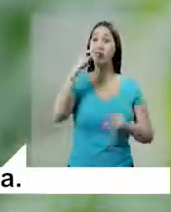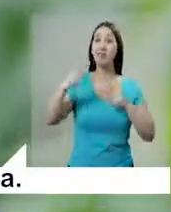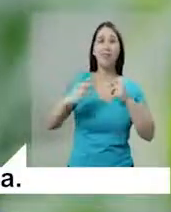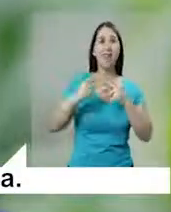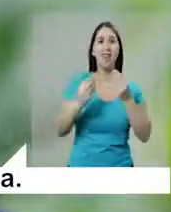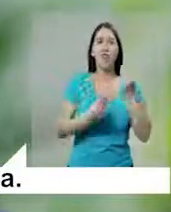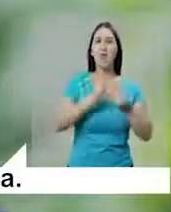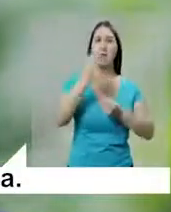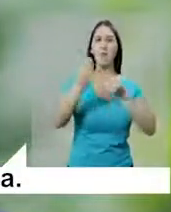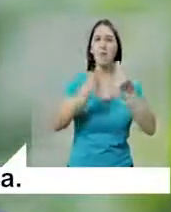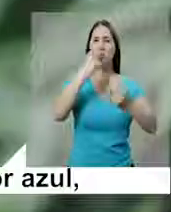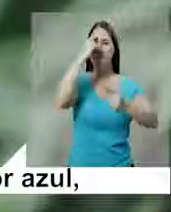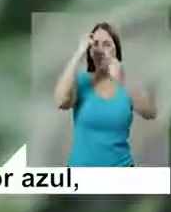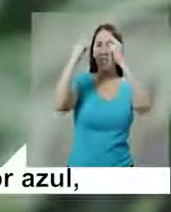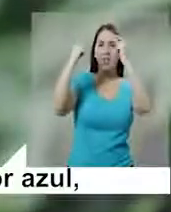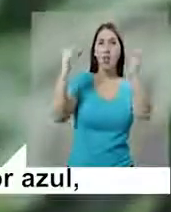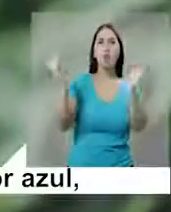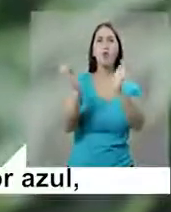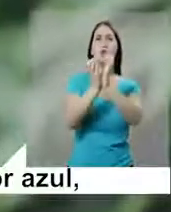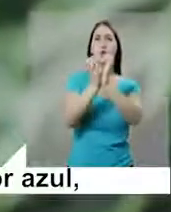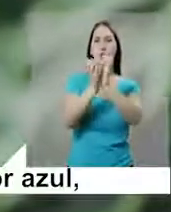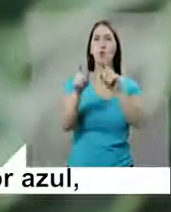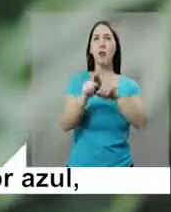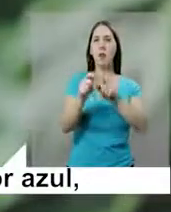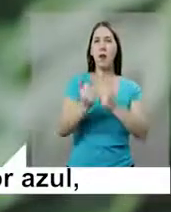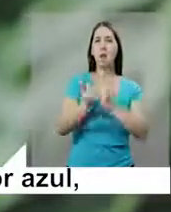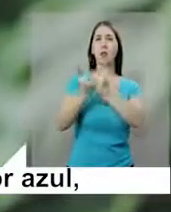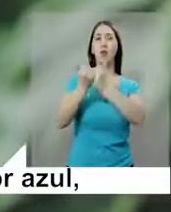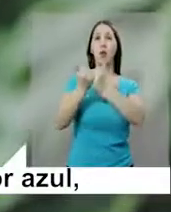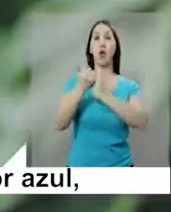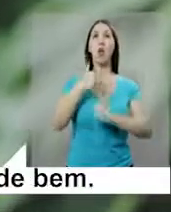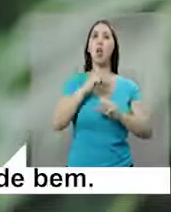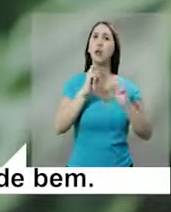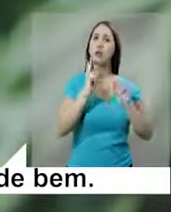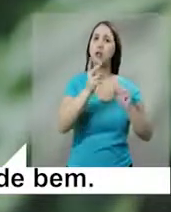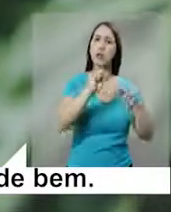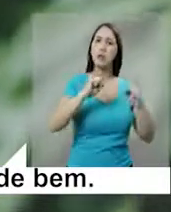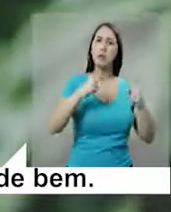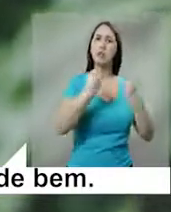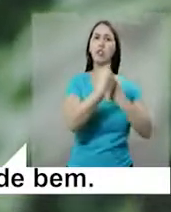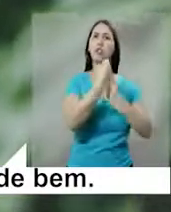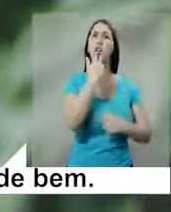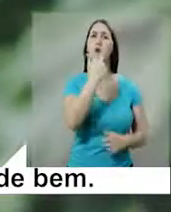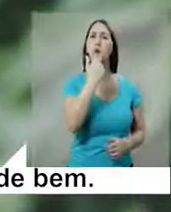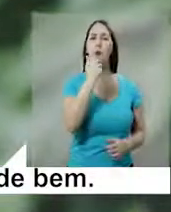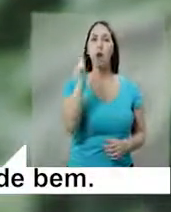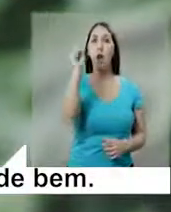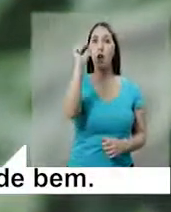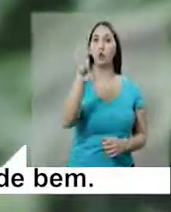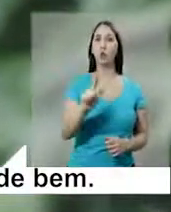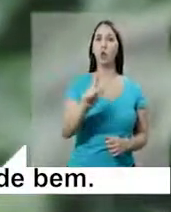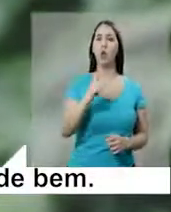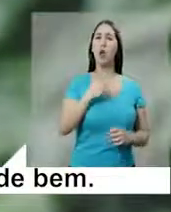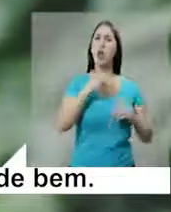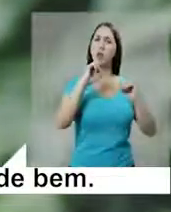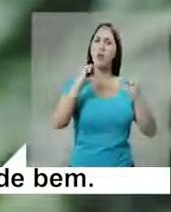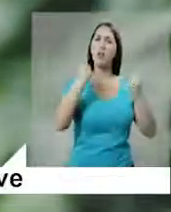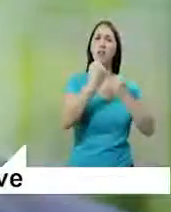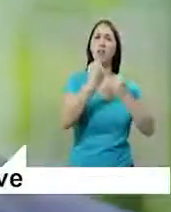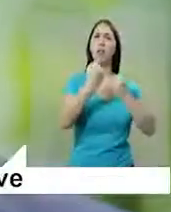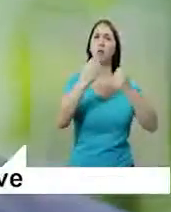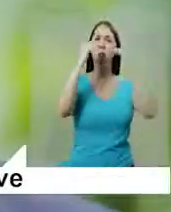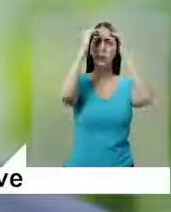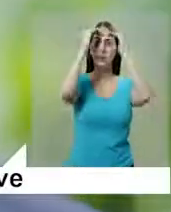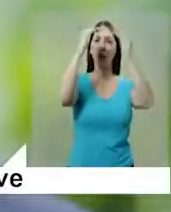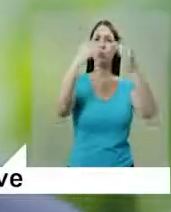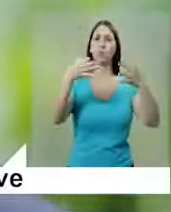como e com quem se governa. Eu sempre entrei em campo defendendo a cor azul, defendendo o respeito, a ordem e o cidadão de bem.